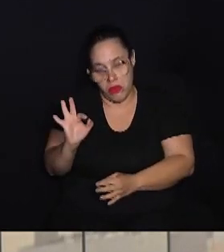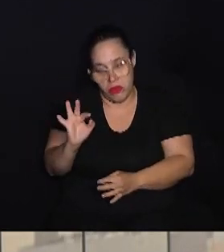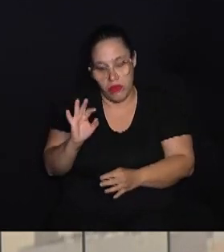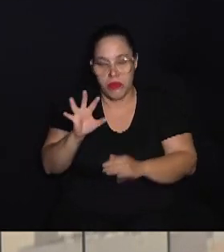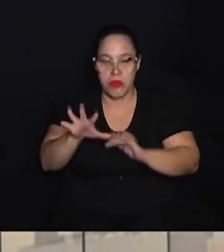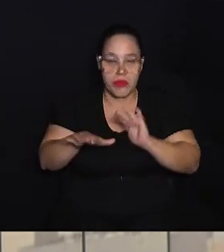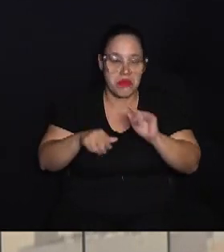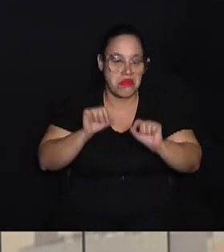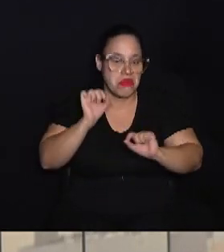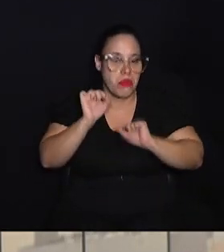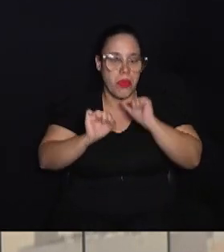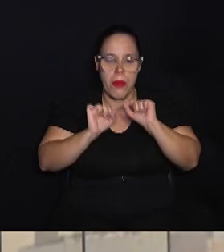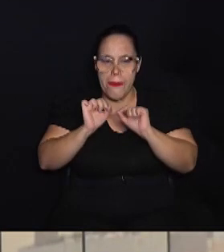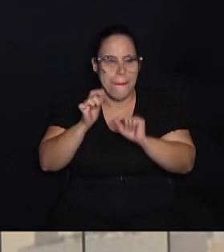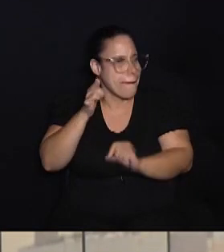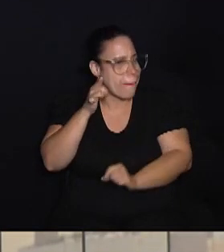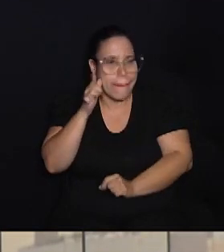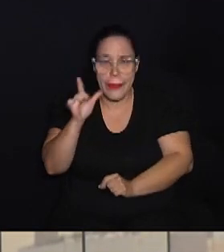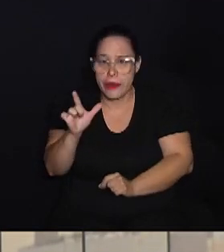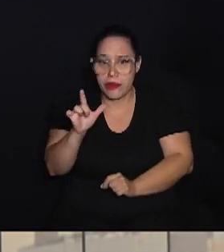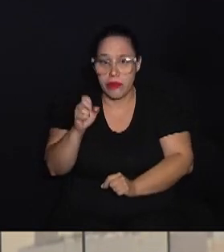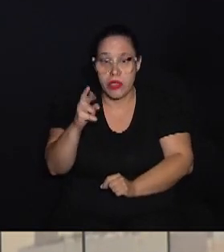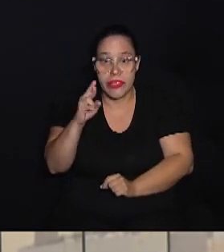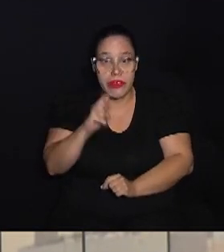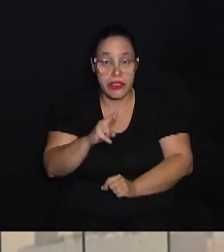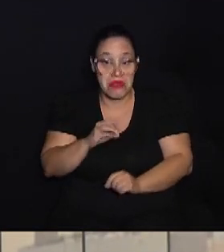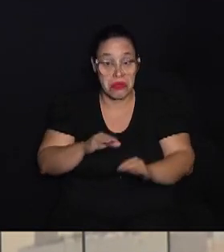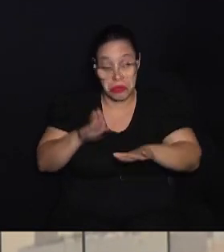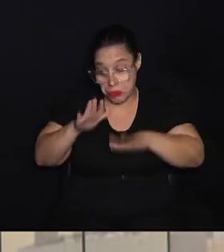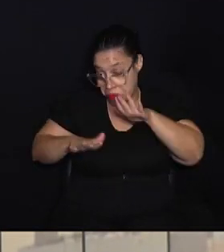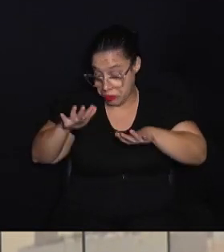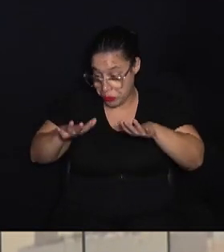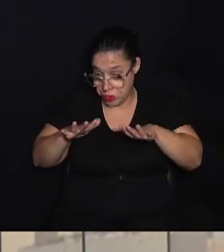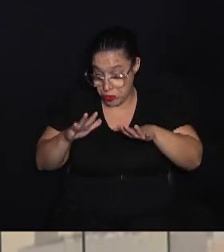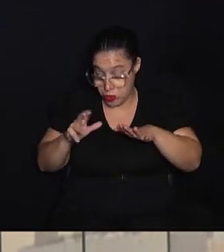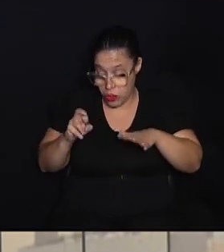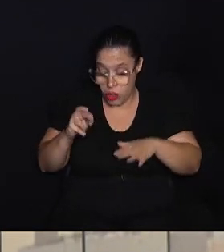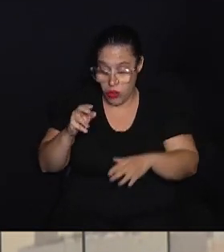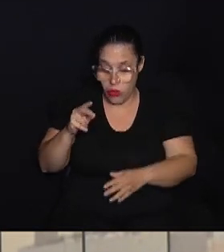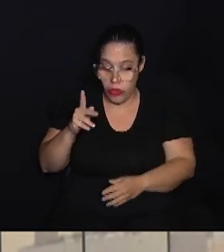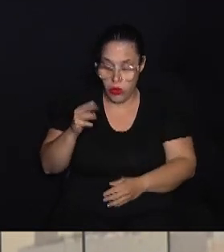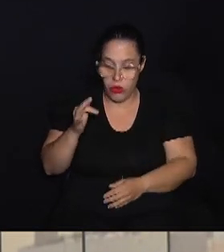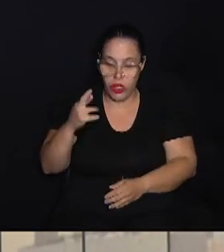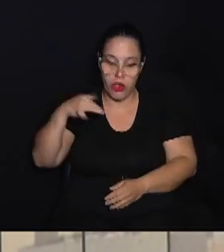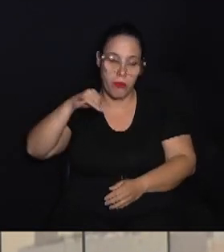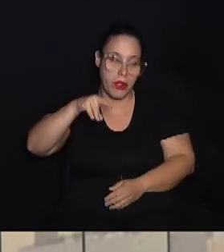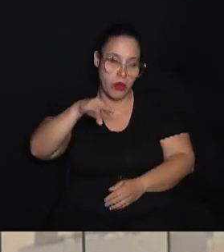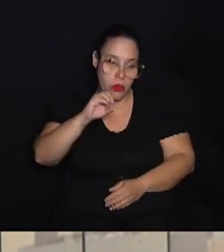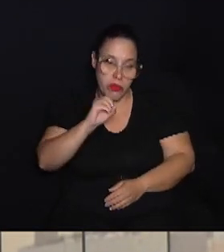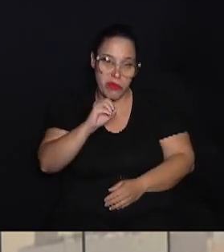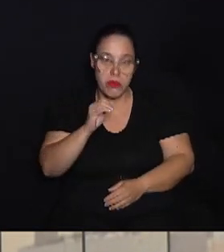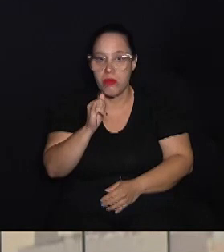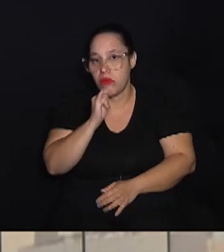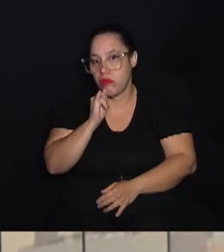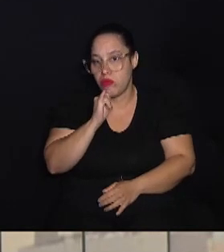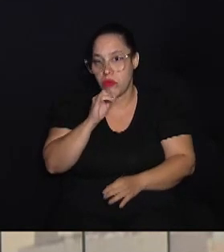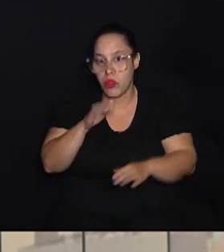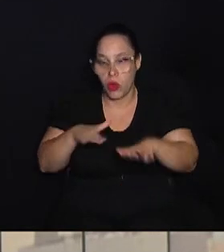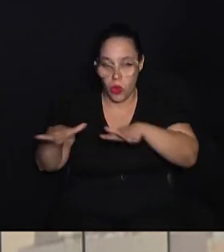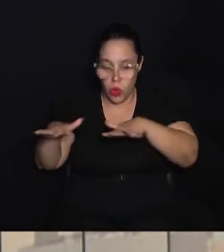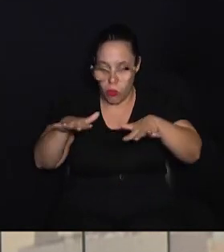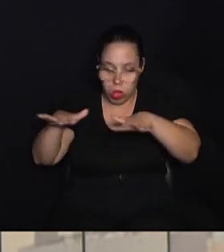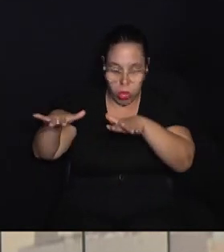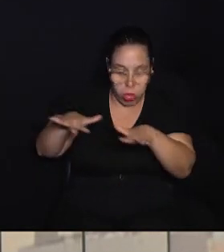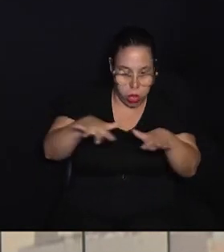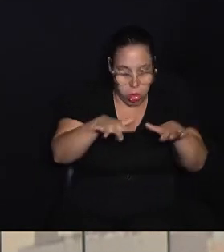que nós não conseguimos prever pela própria dinâmica do fenômeno, né? Então a gente não consegue. Mas, por exemplo, o deslocamento de massas de